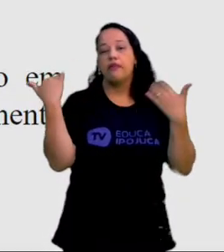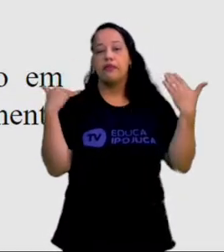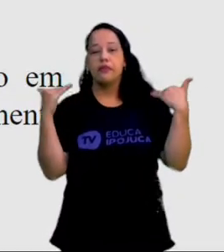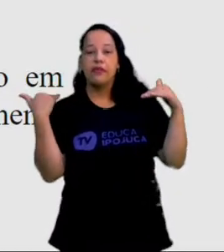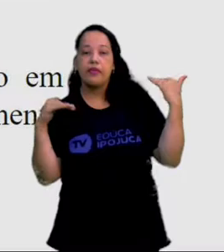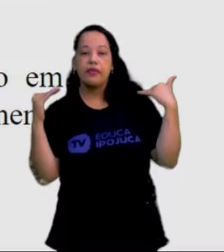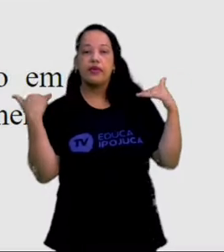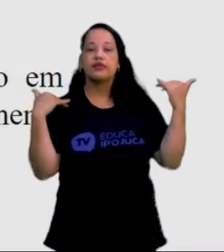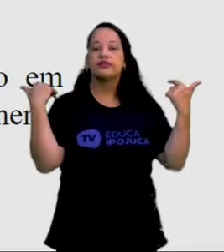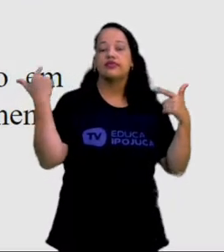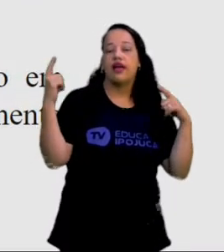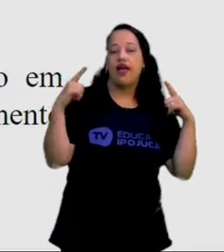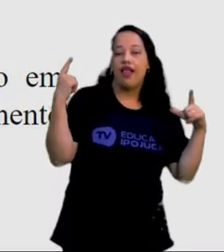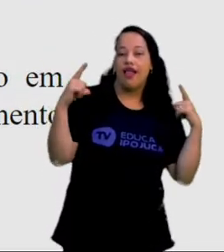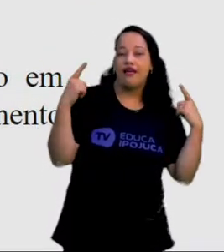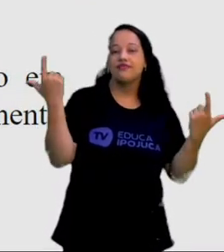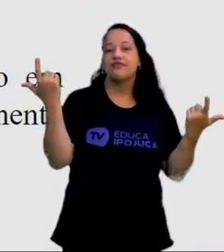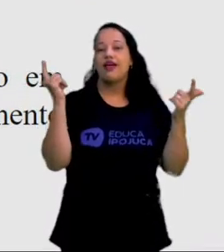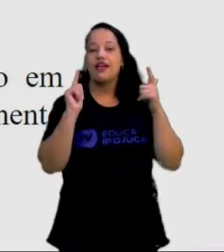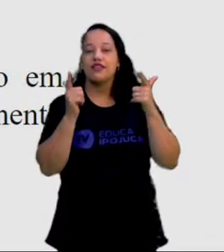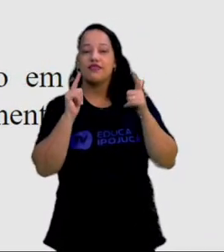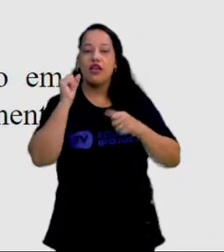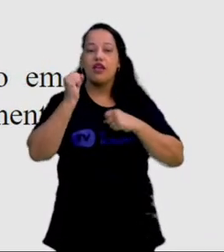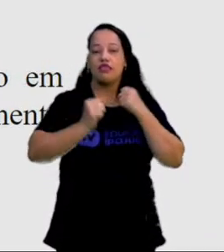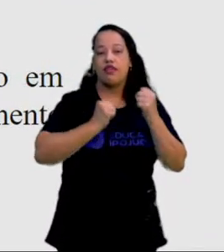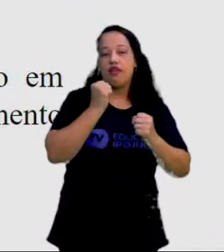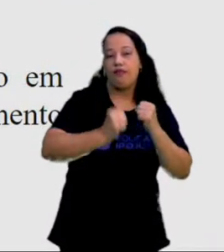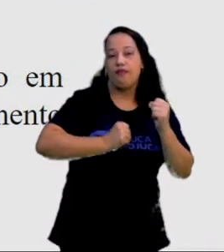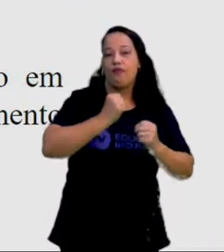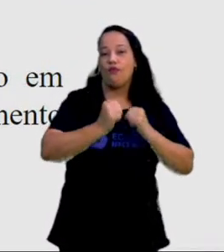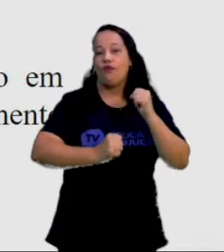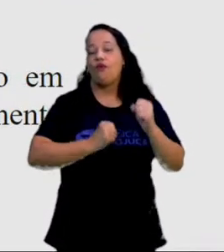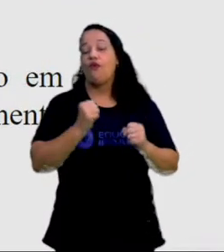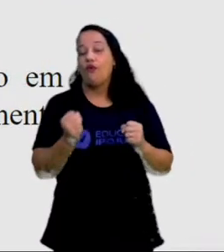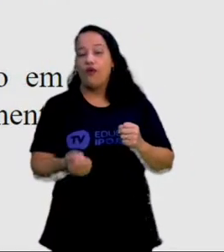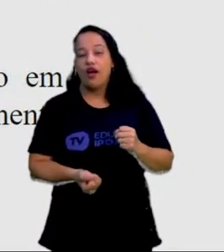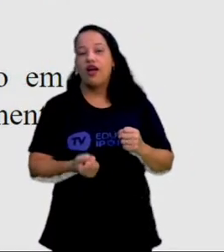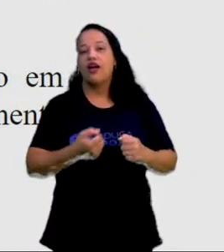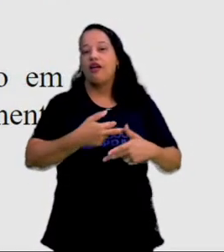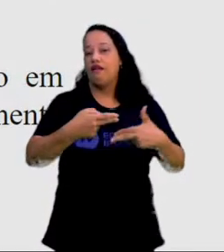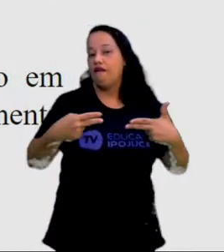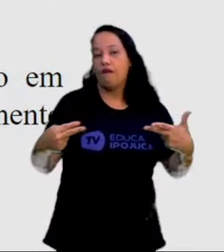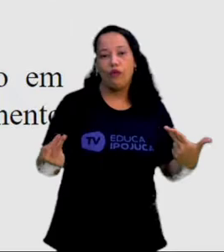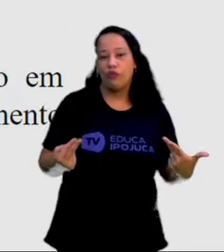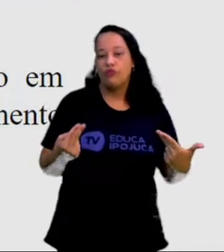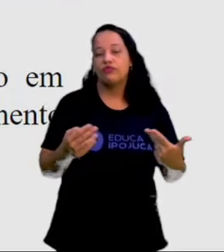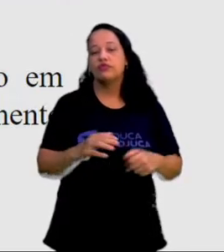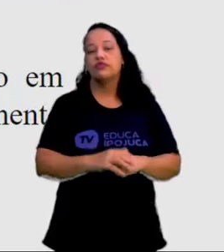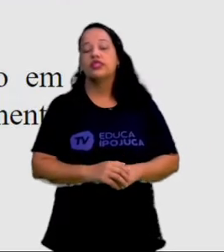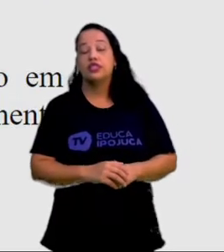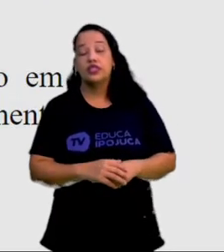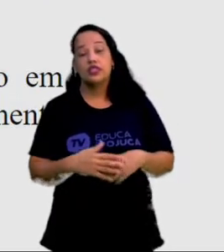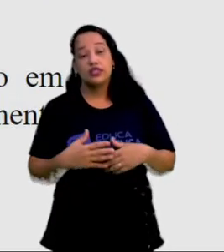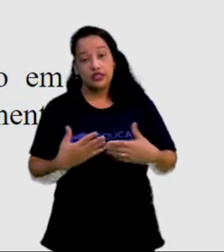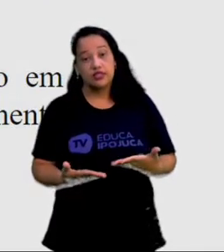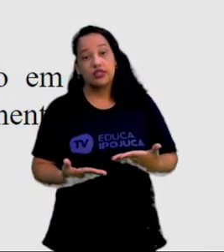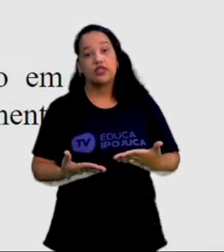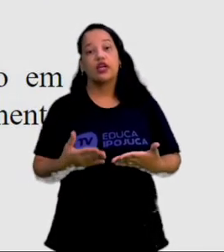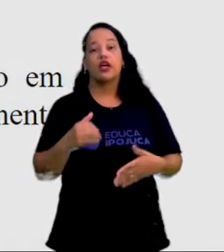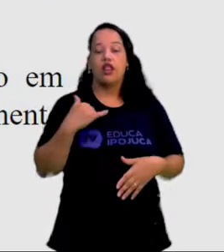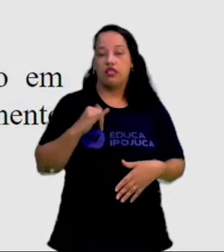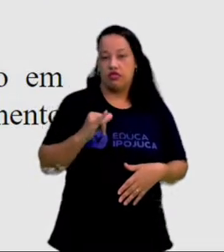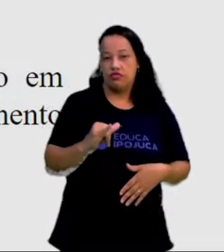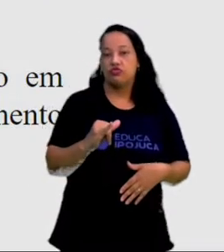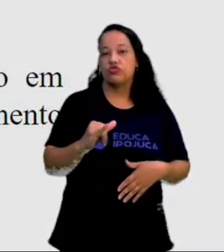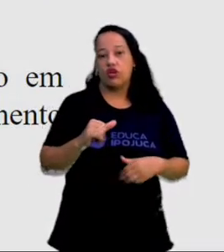quando a gente está brincando, se divertindo, correndo, né? Ou fazendo algum tipo de exercício. E a demanda